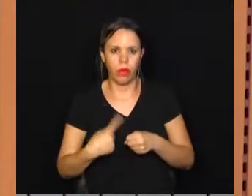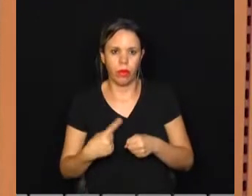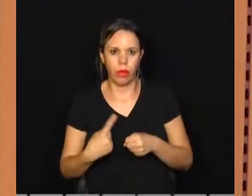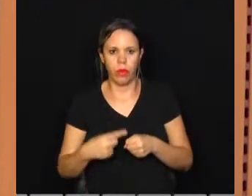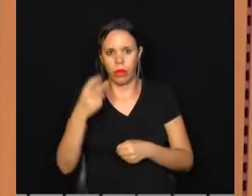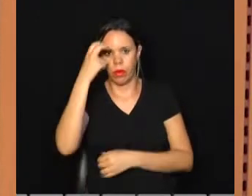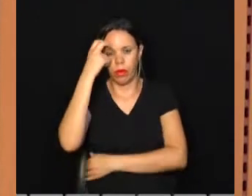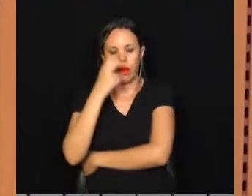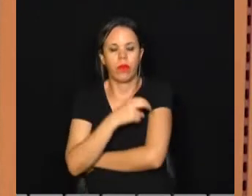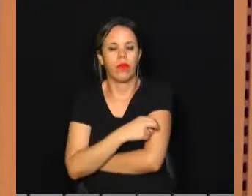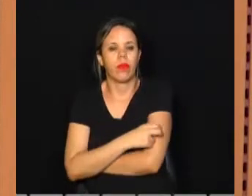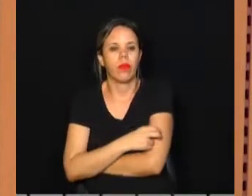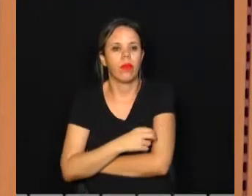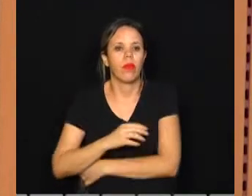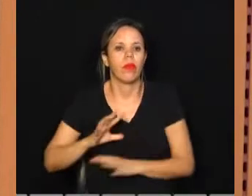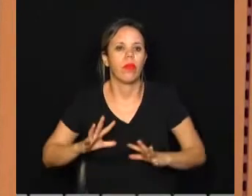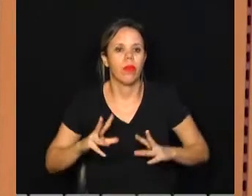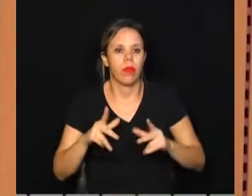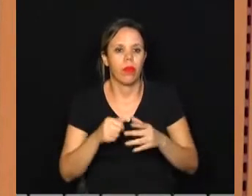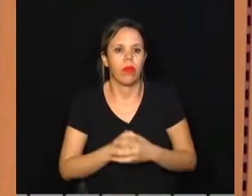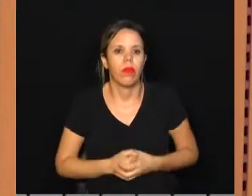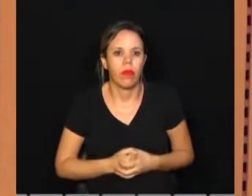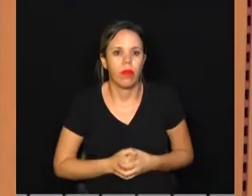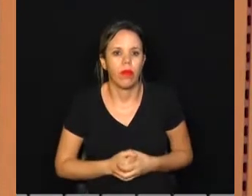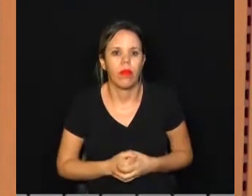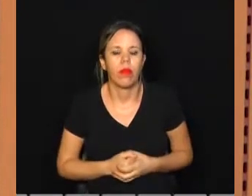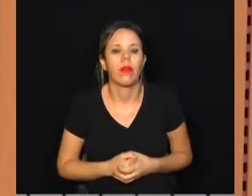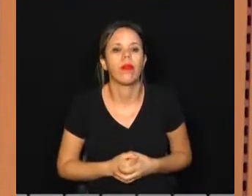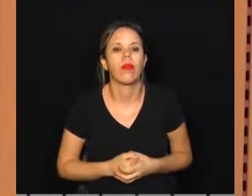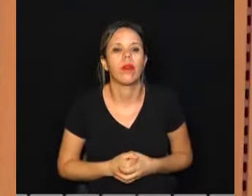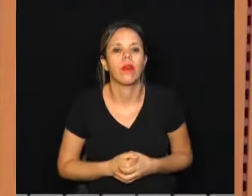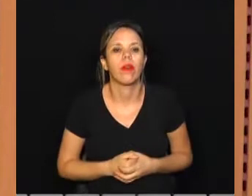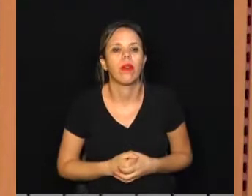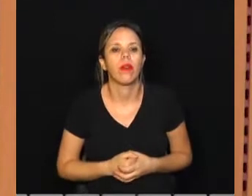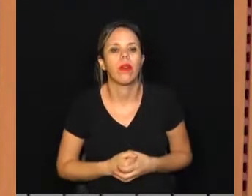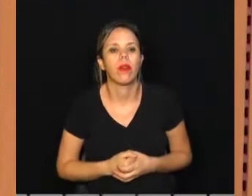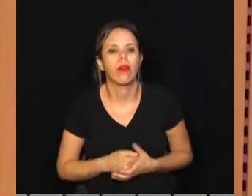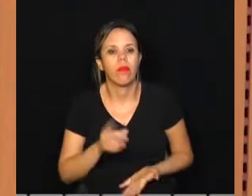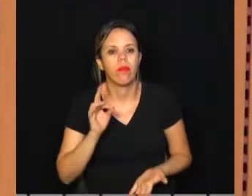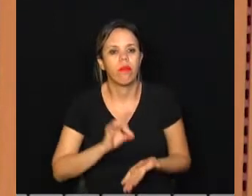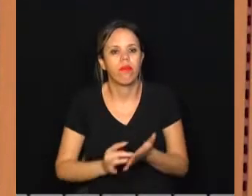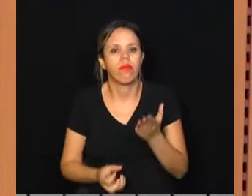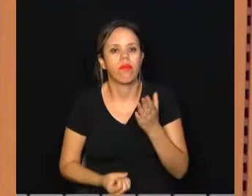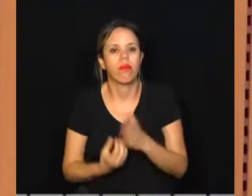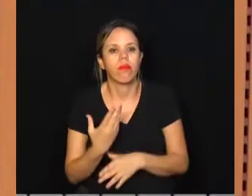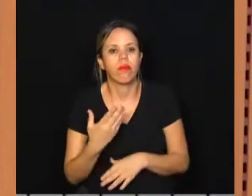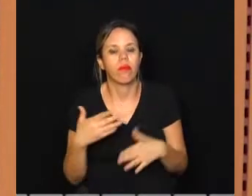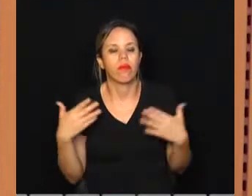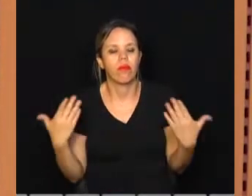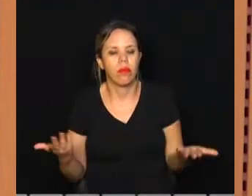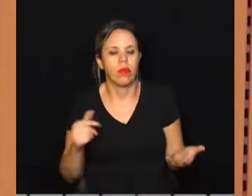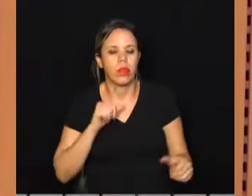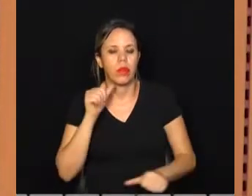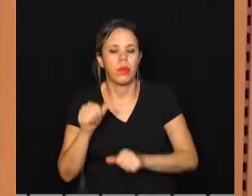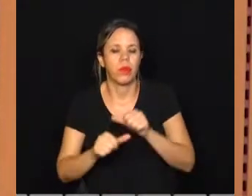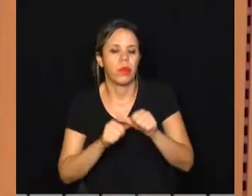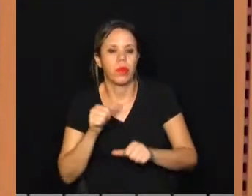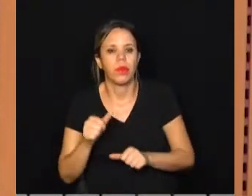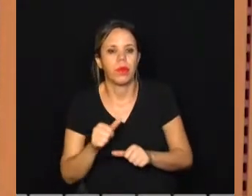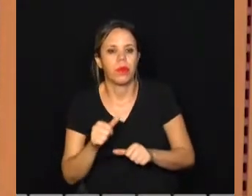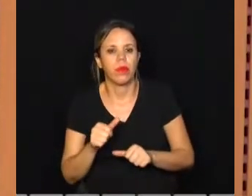cultura. Tudo isso acaba se consolidando quando se transforma